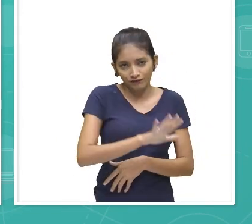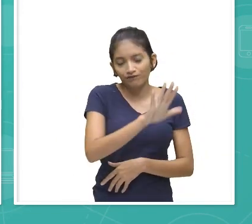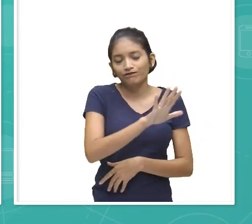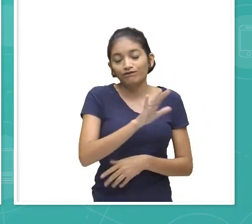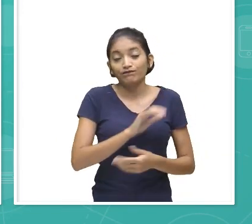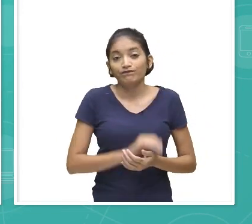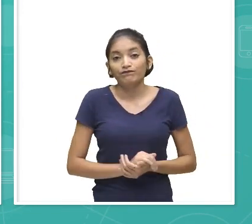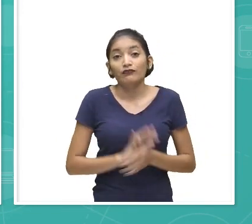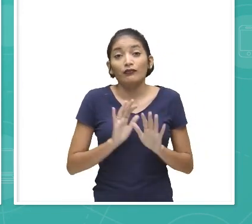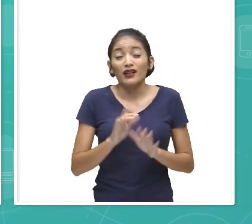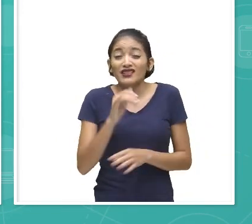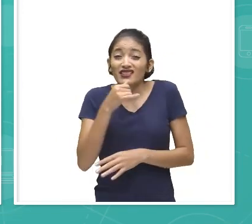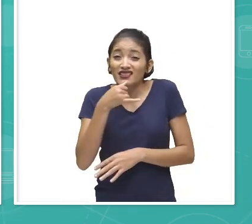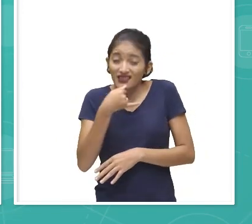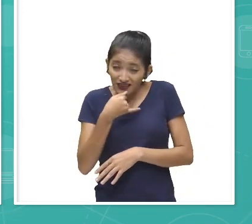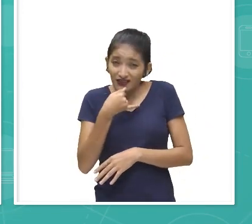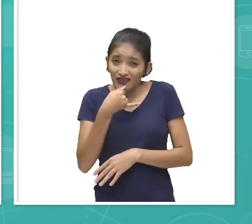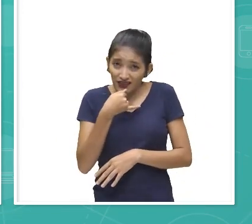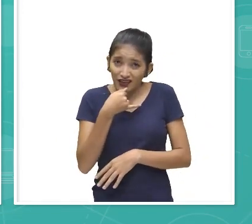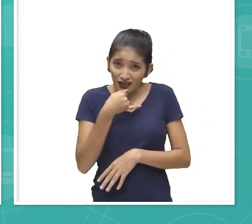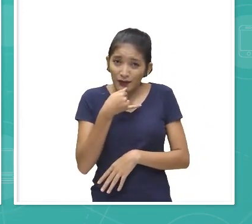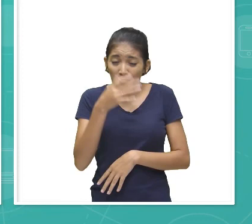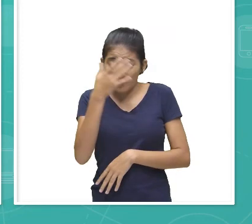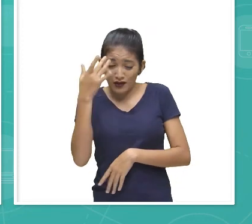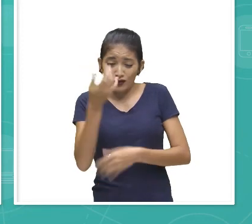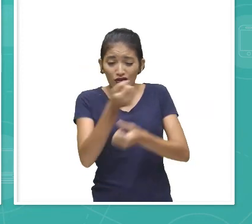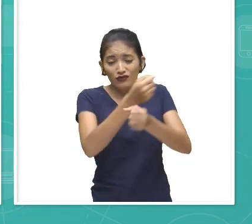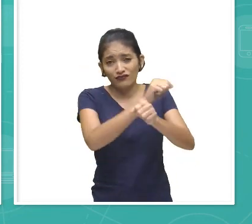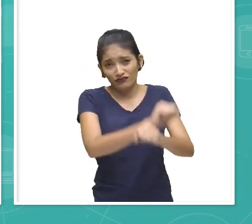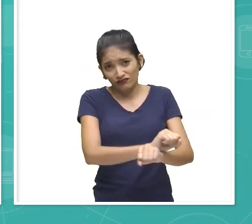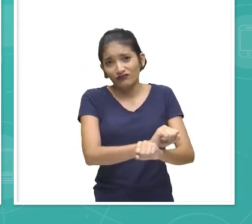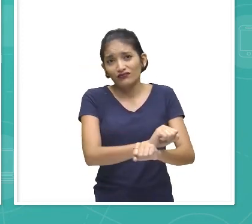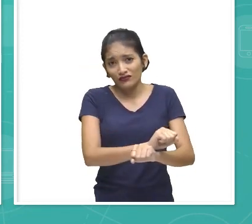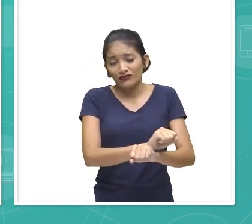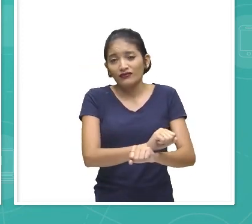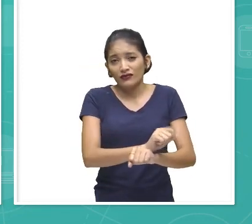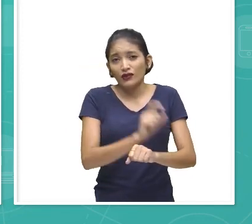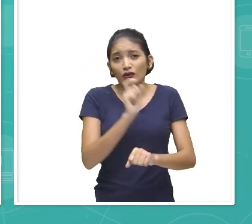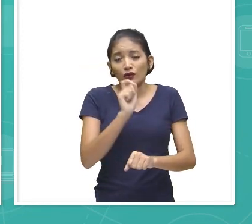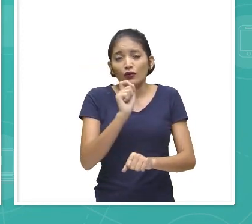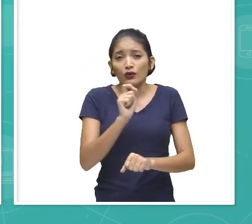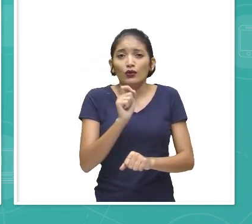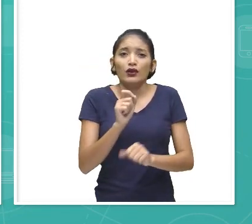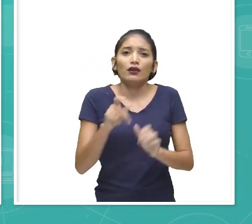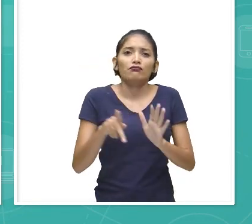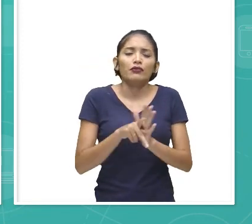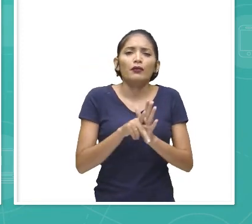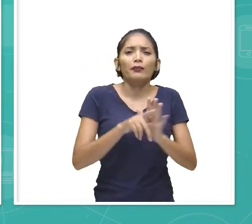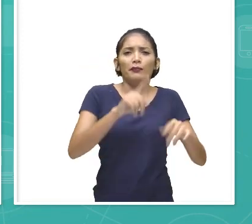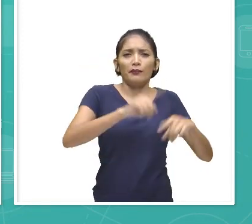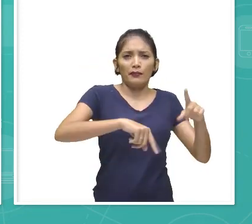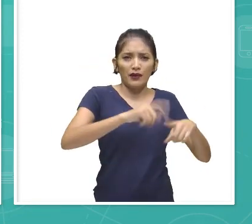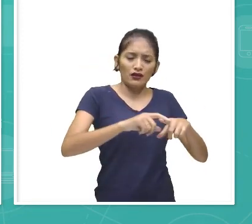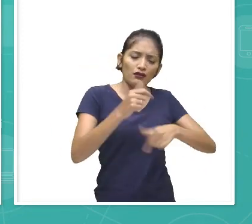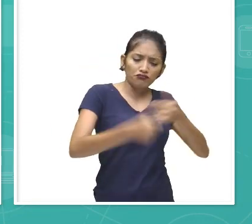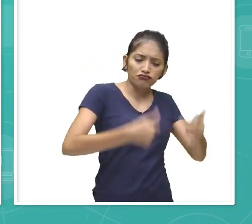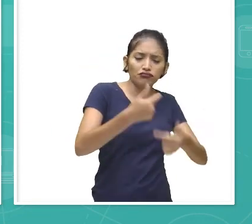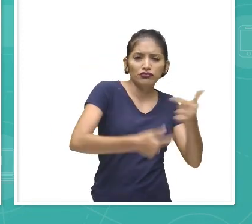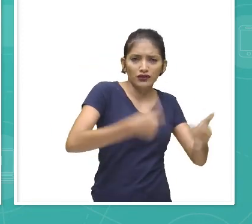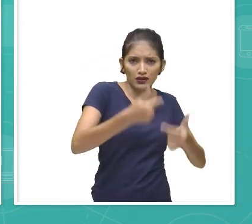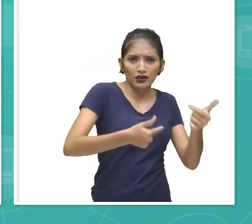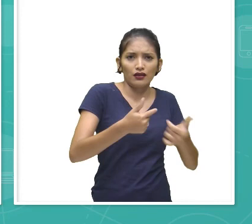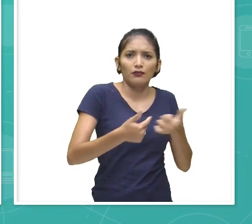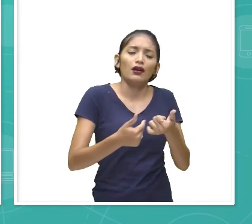E, infelizmente, essas pessoas escravizadas acabavam virando mercadoria e alimentando aí o